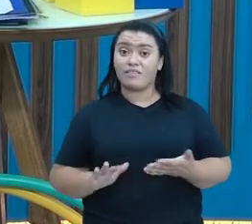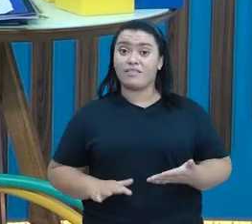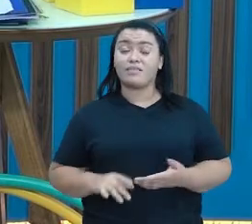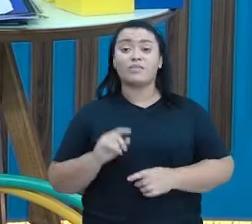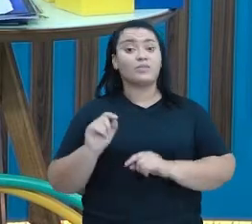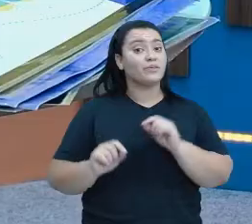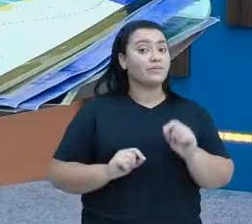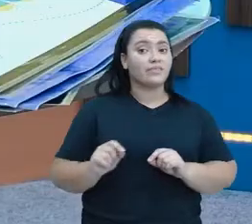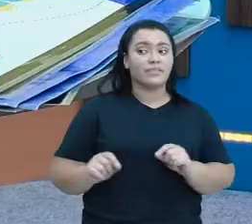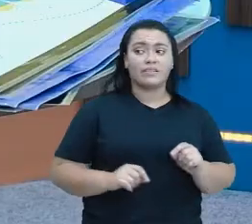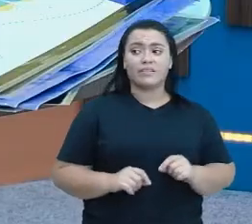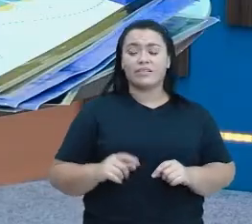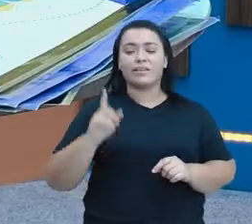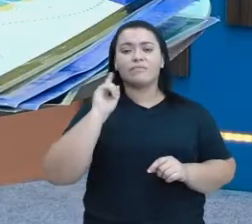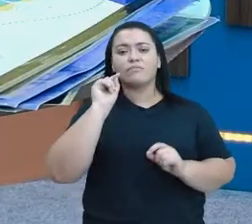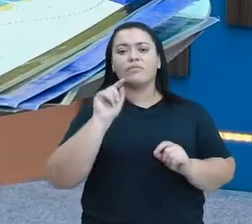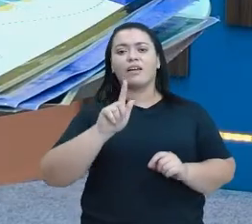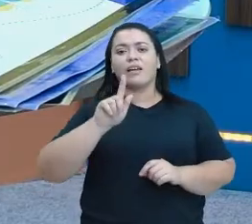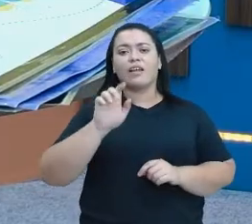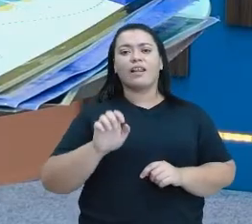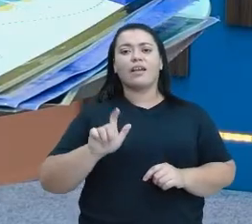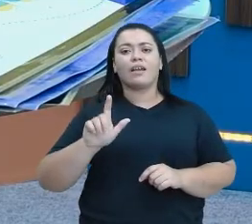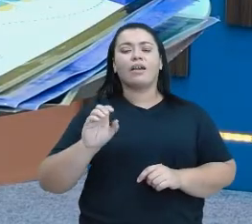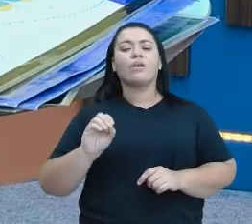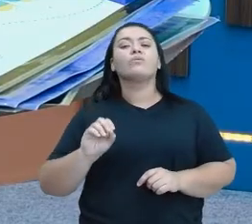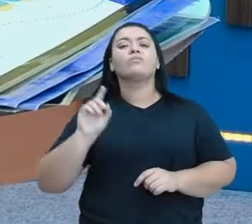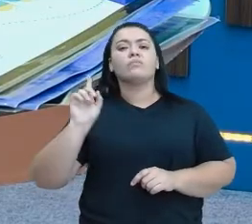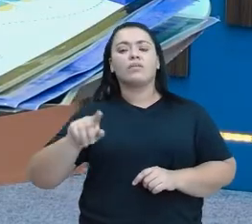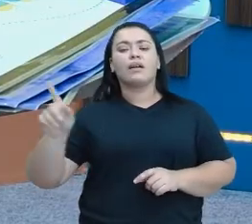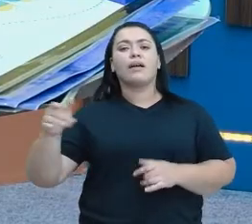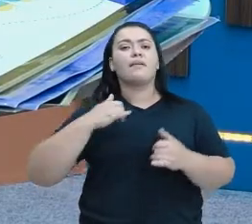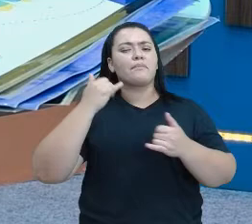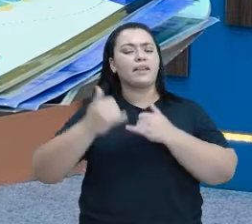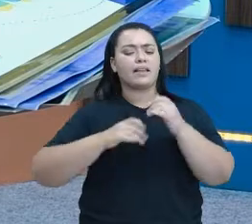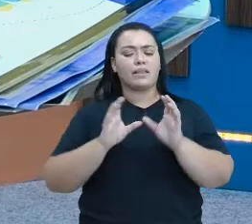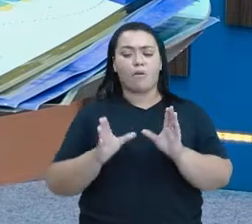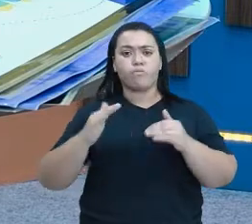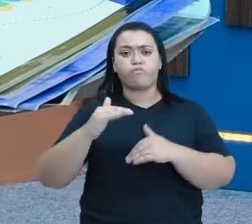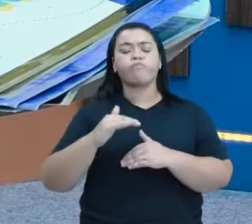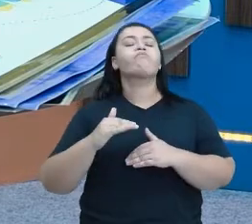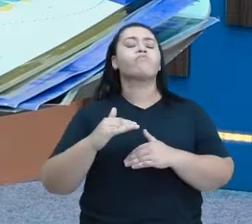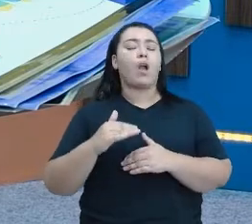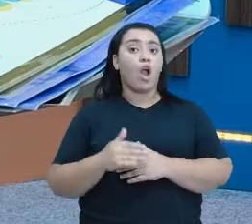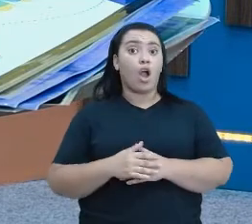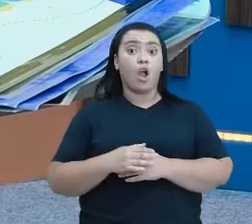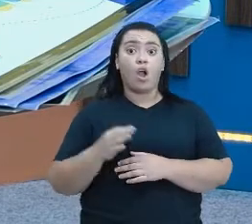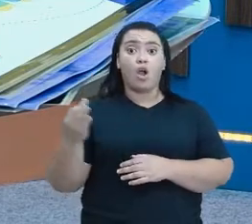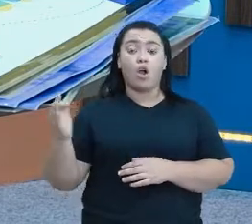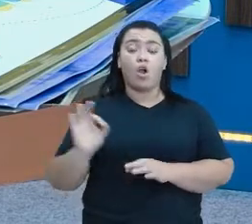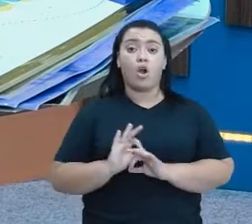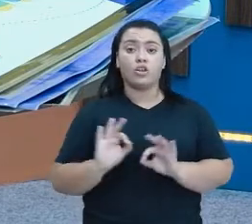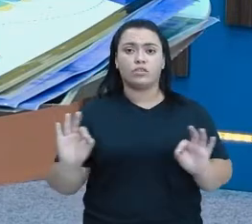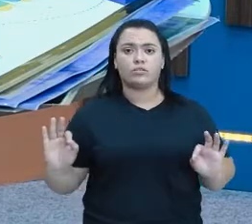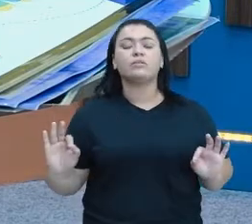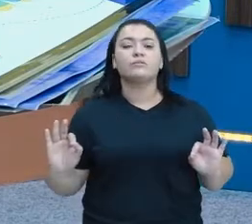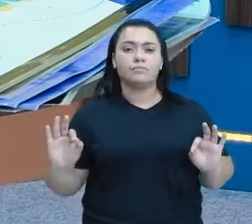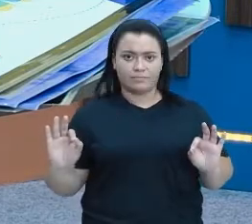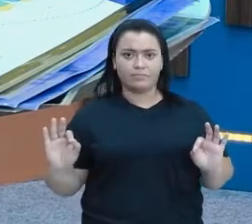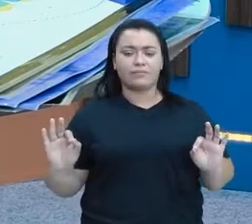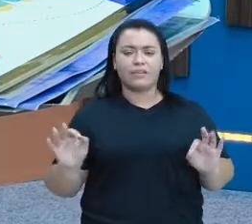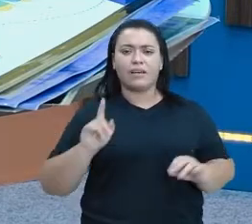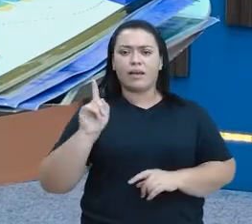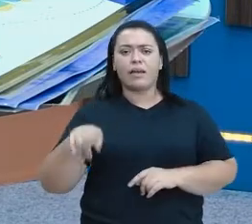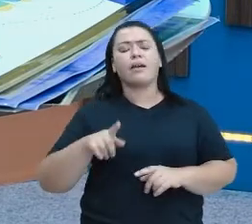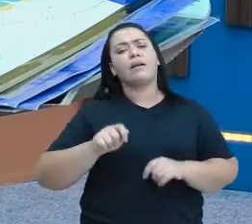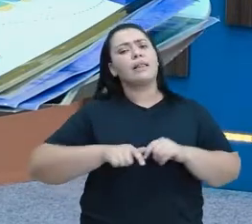legos. Esse lego é bem grande, ótimo, né? Não são pequenos. E aqui você pode trabalhar